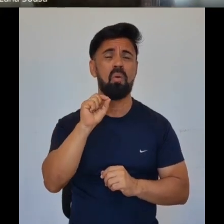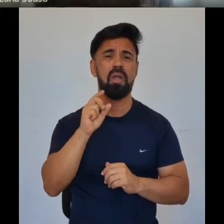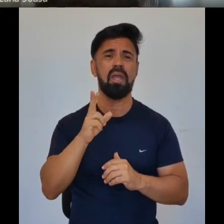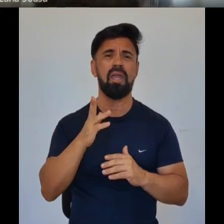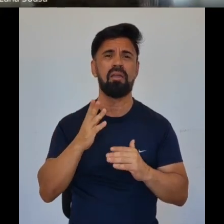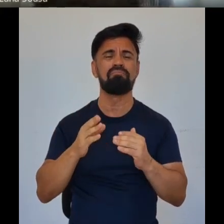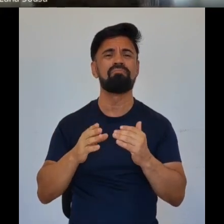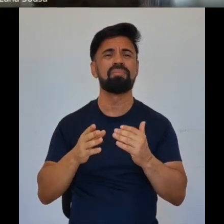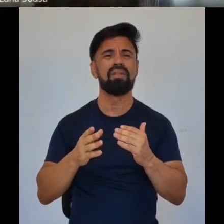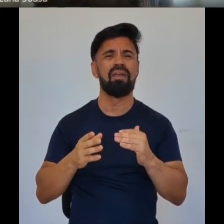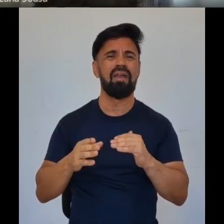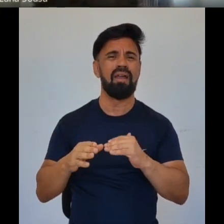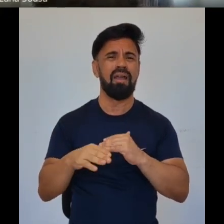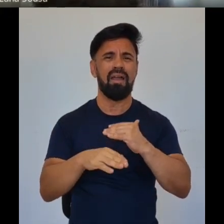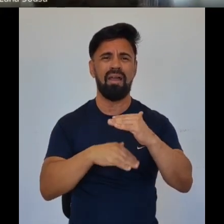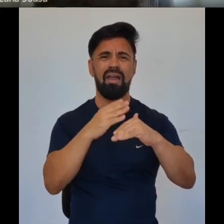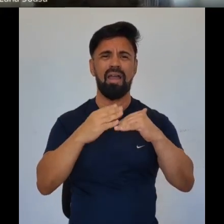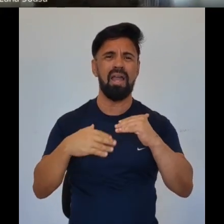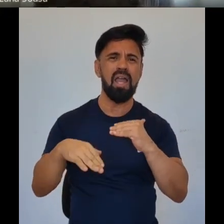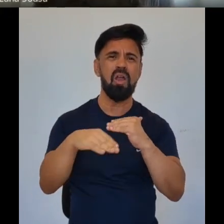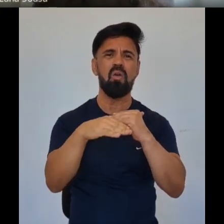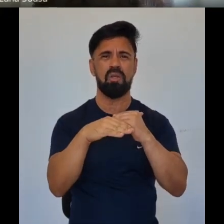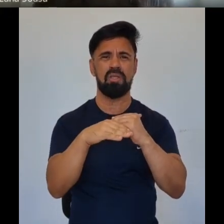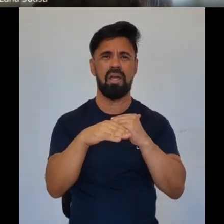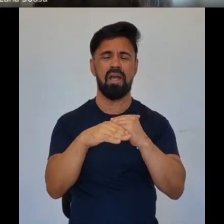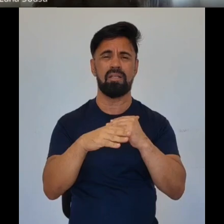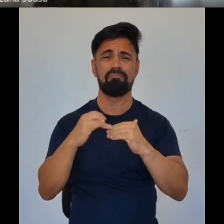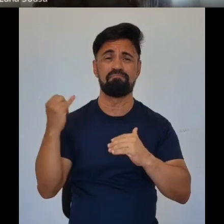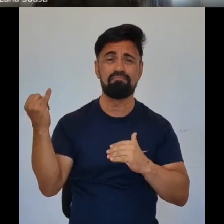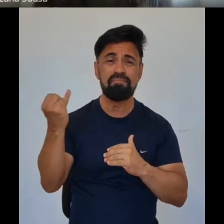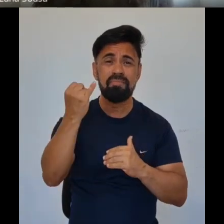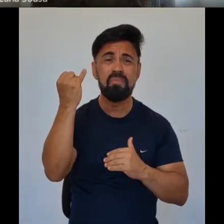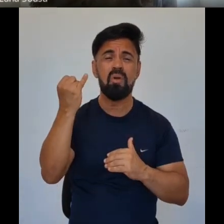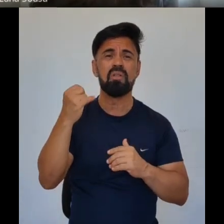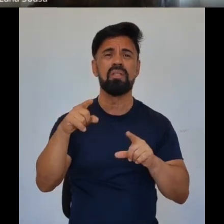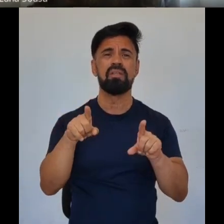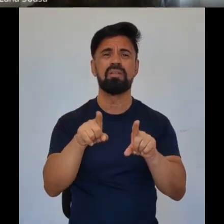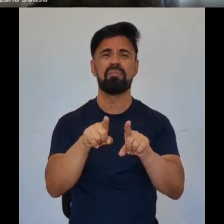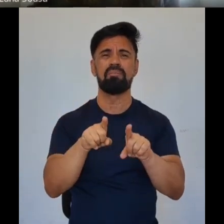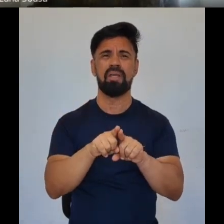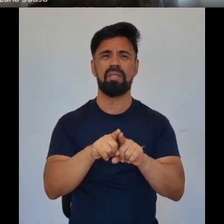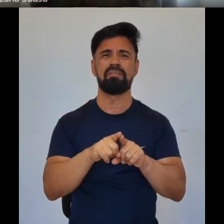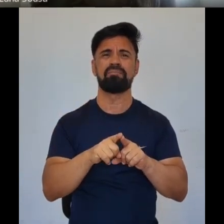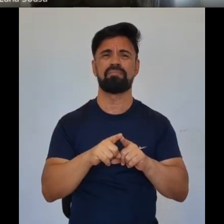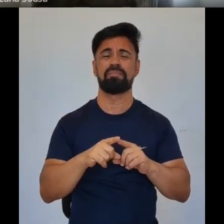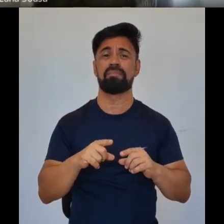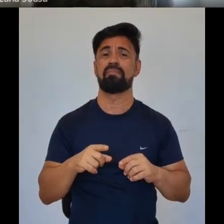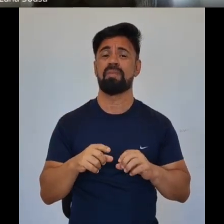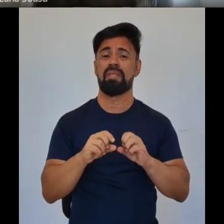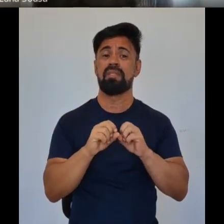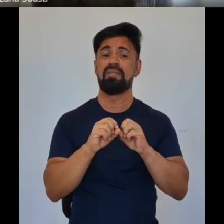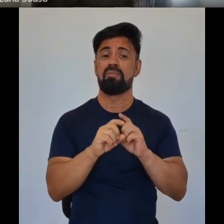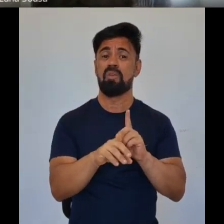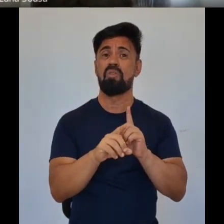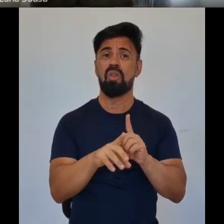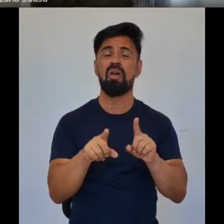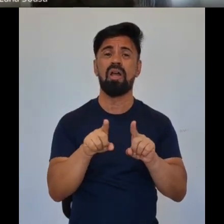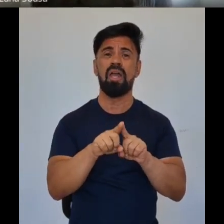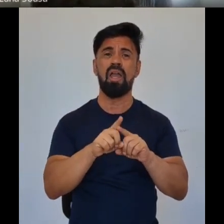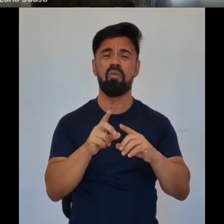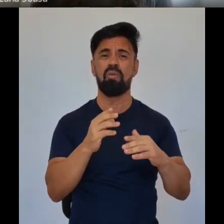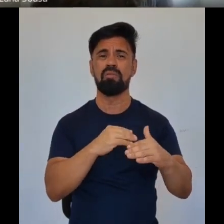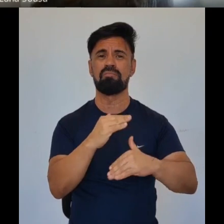dos princípios do nosso Sistema Único de Saúde. Chamamos também de princípio doutrinário. E equidade é